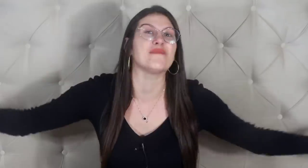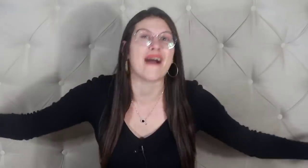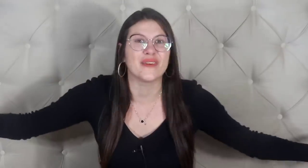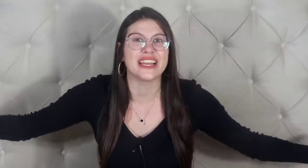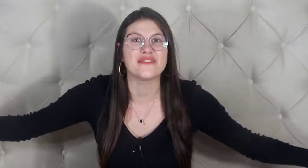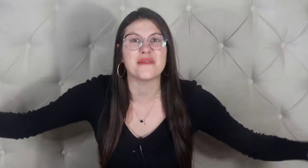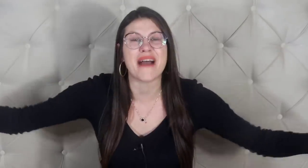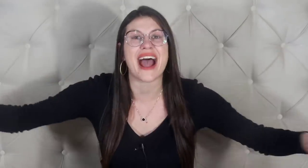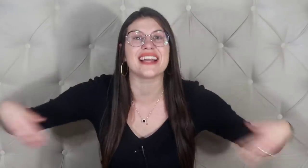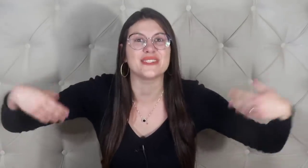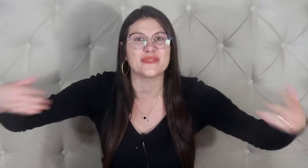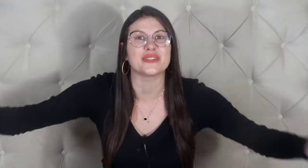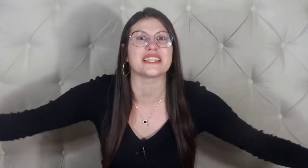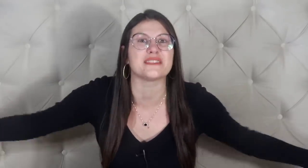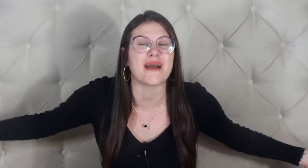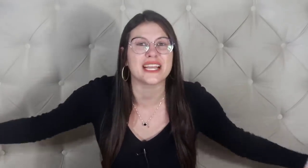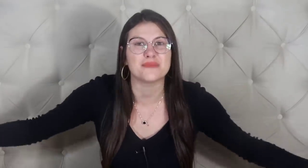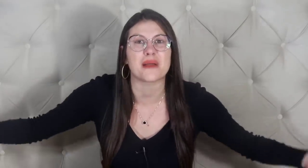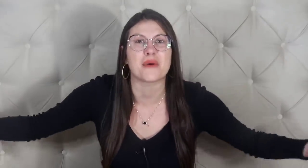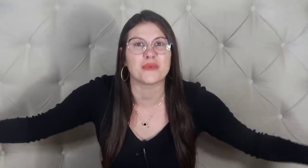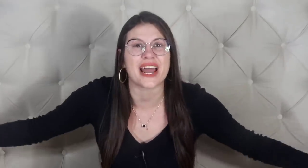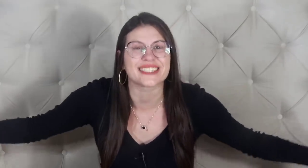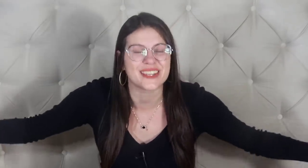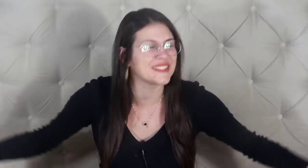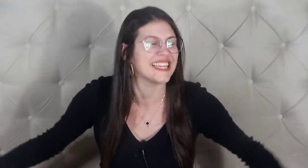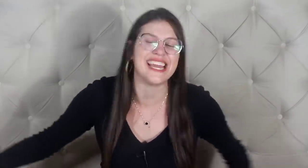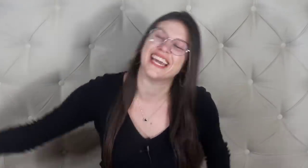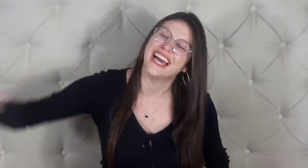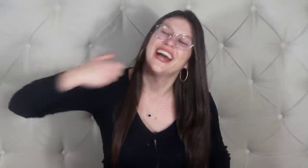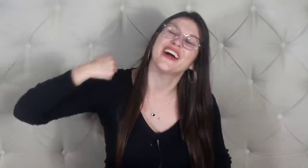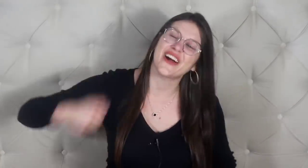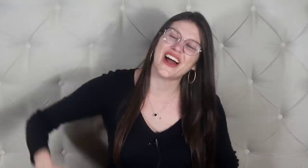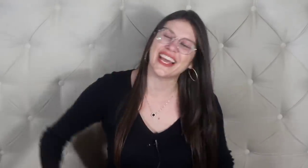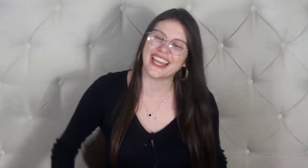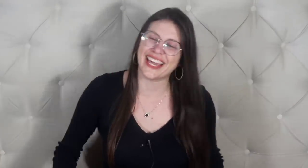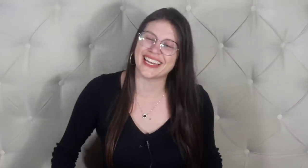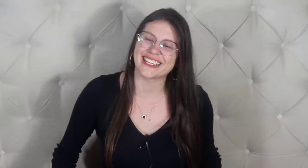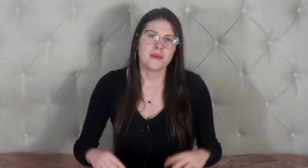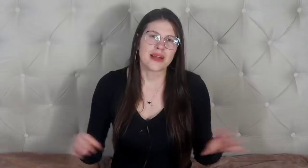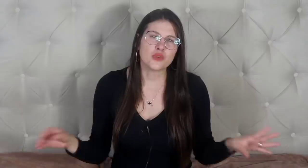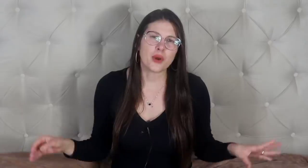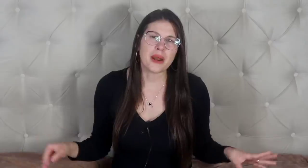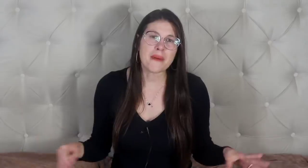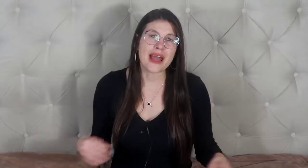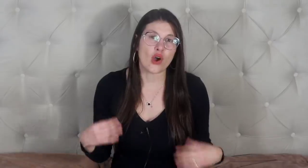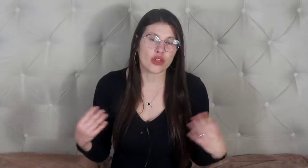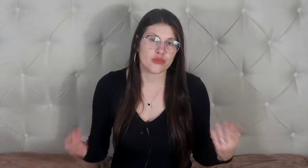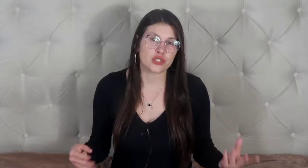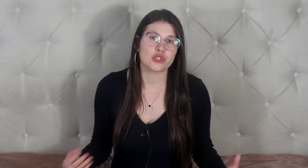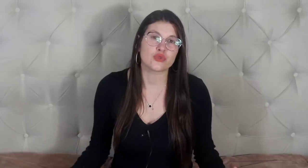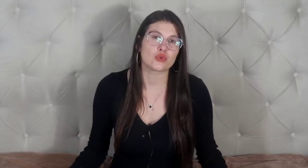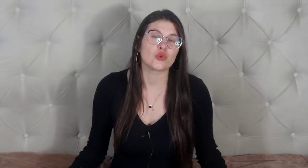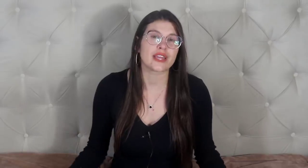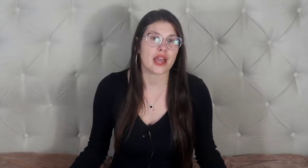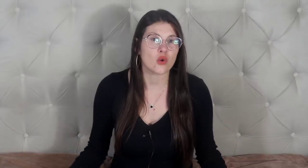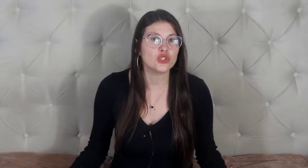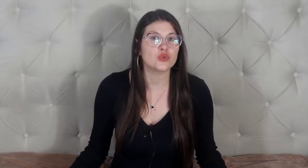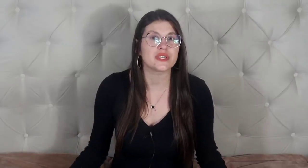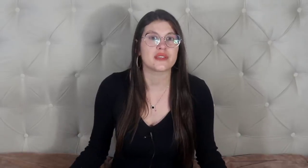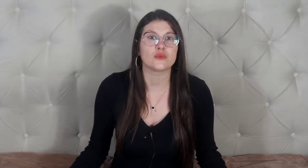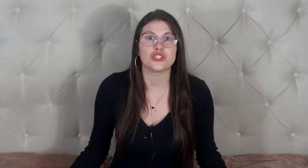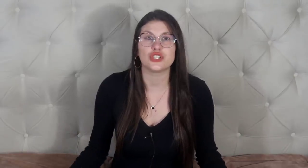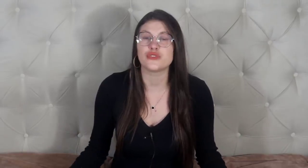cá, seu Paulinho, vamos barrar esse voto transparente para a população, sim? Cola aqui! Mas o problema maior que eu vejo nisso tudo é